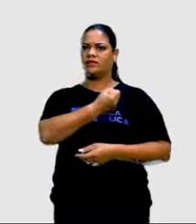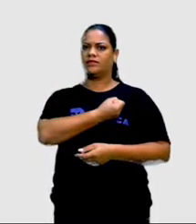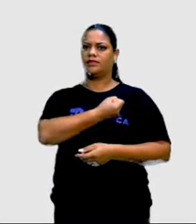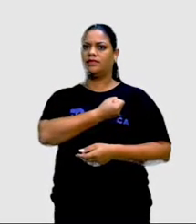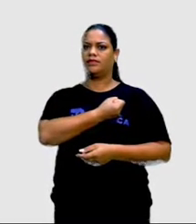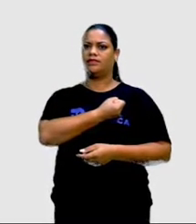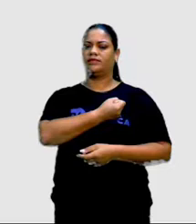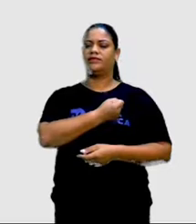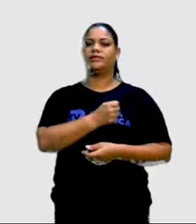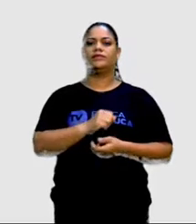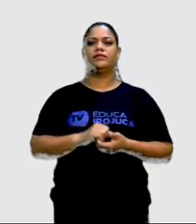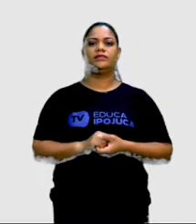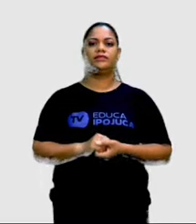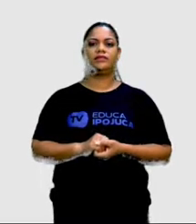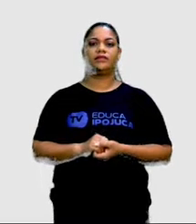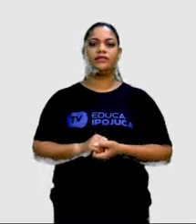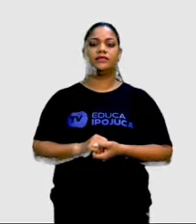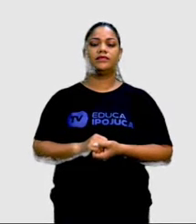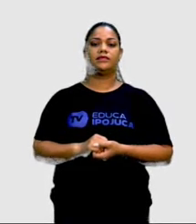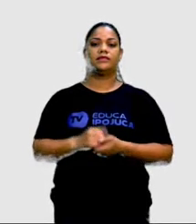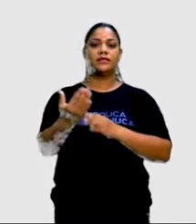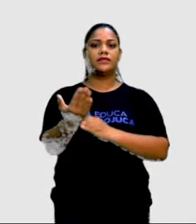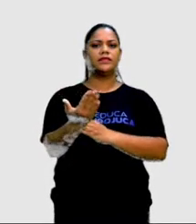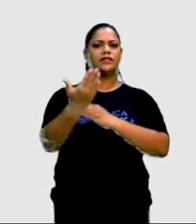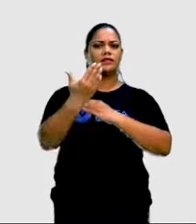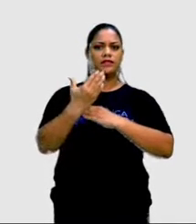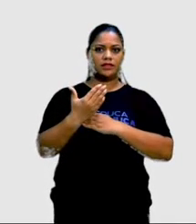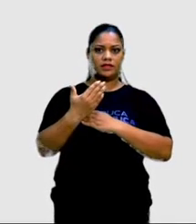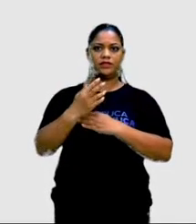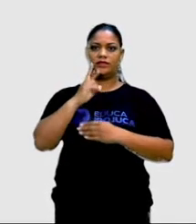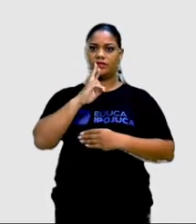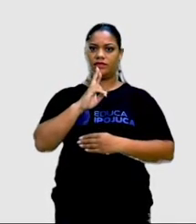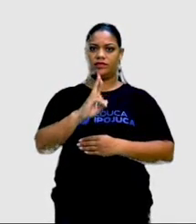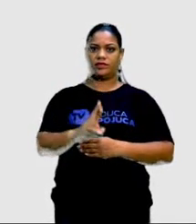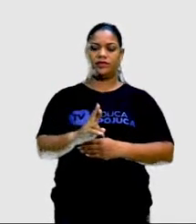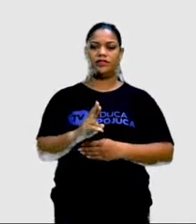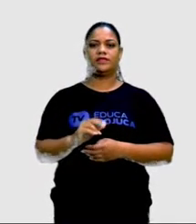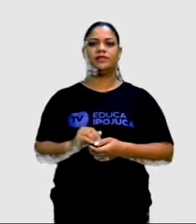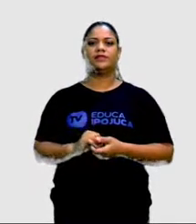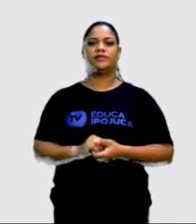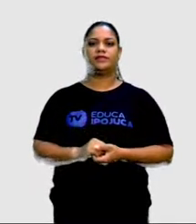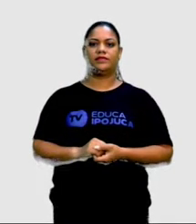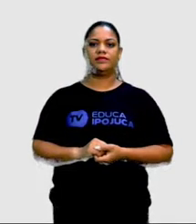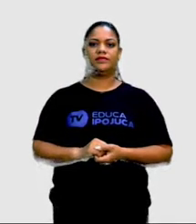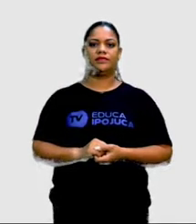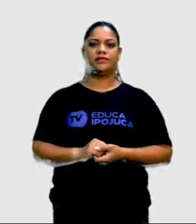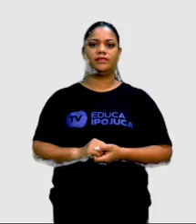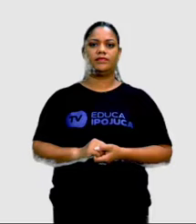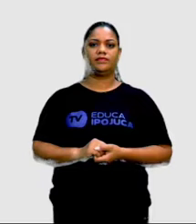é verdade? Me ajude a resolver os seguintes enigmas.